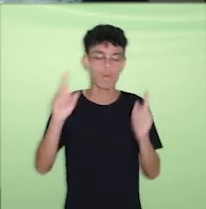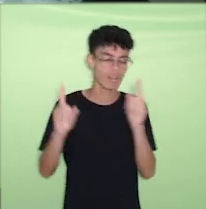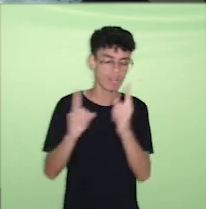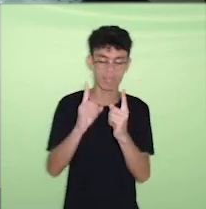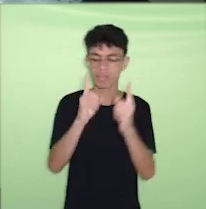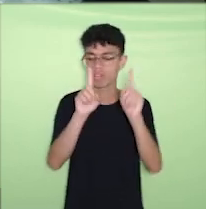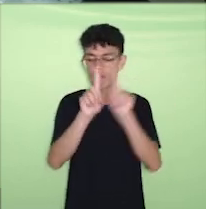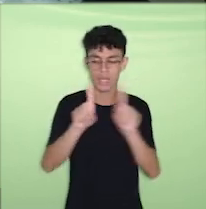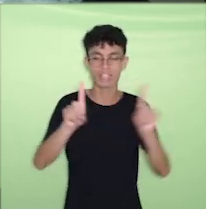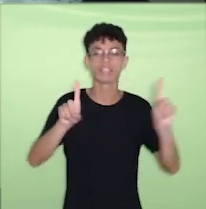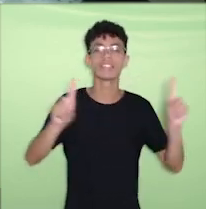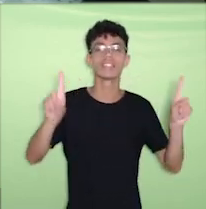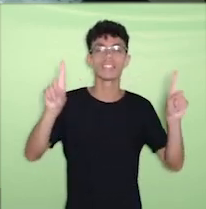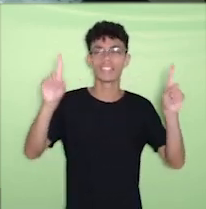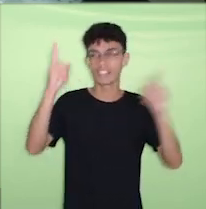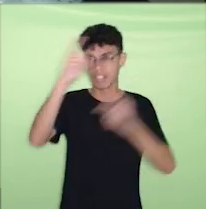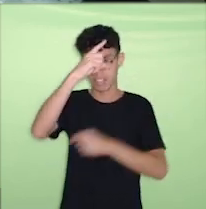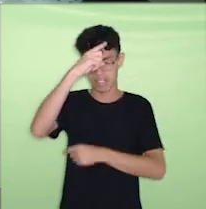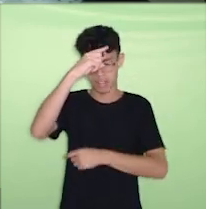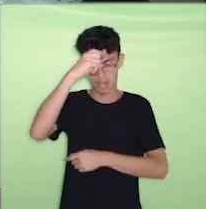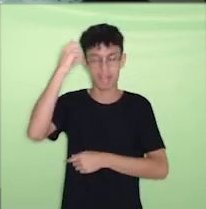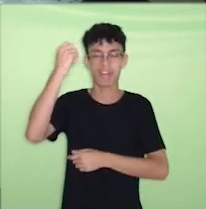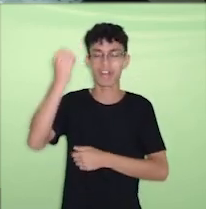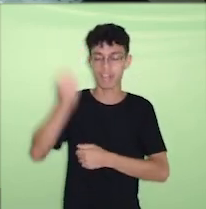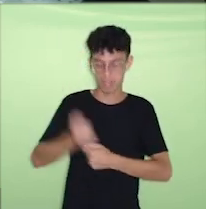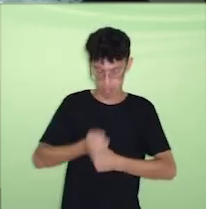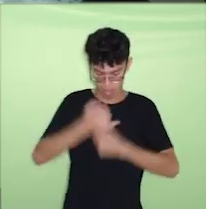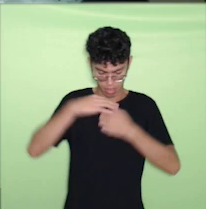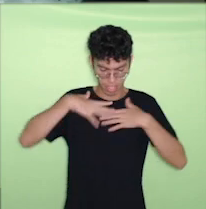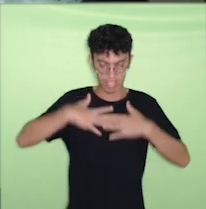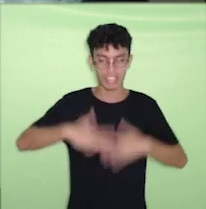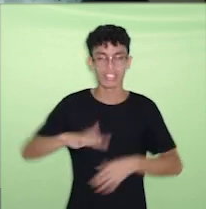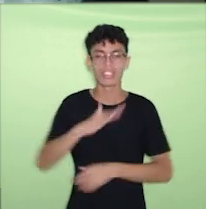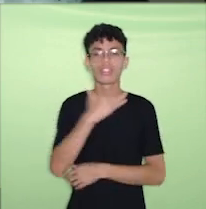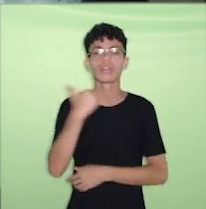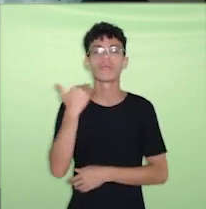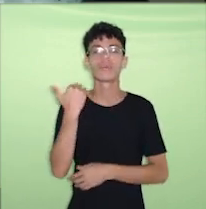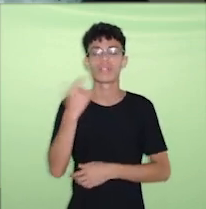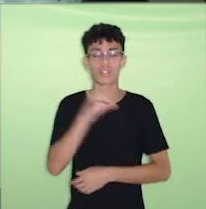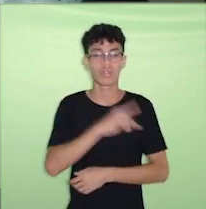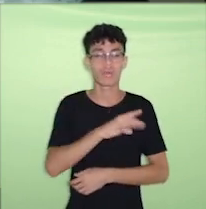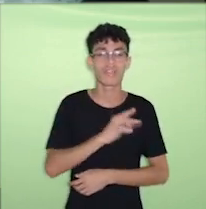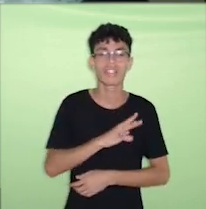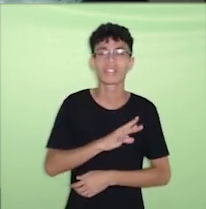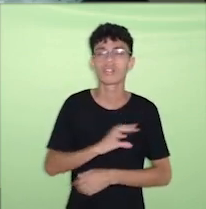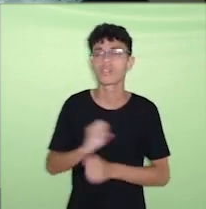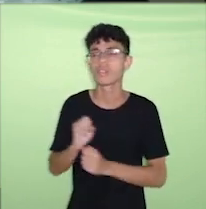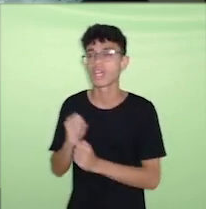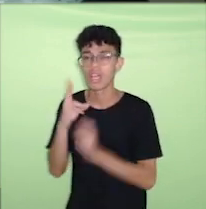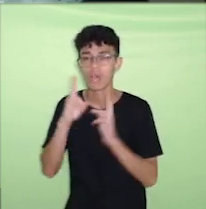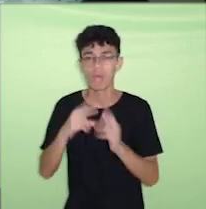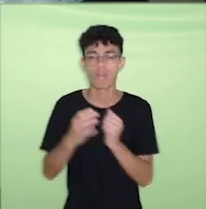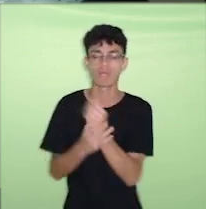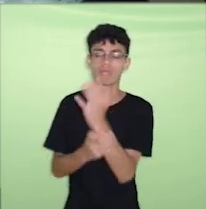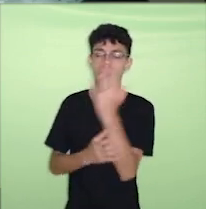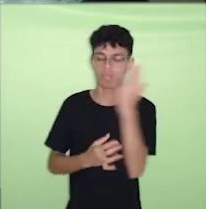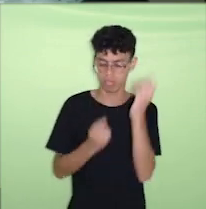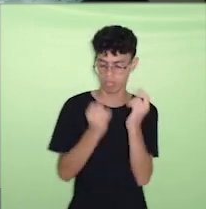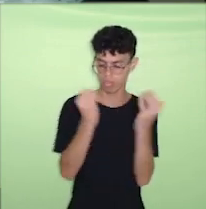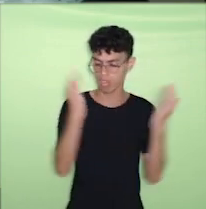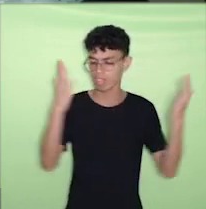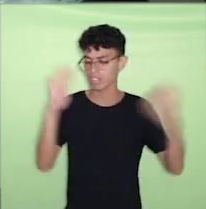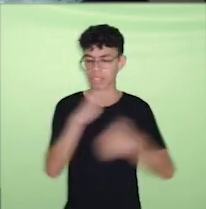as vestes um suor invisível toma o corpo e na morte o nosso corpo de medo é que floresce. Mortos nos